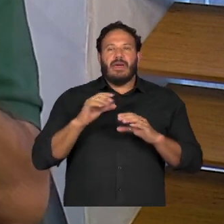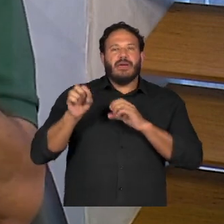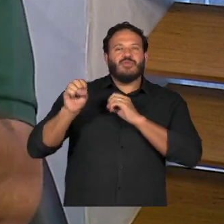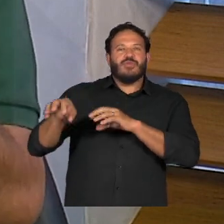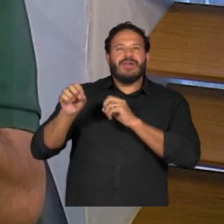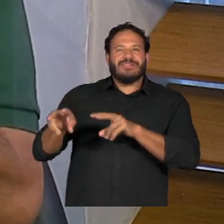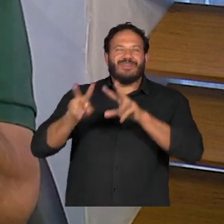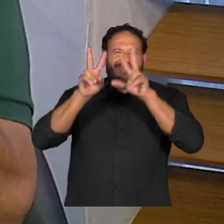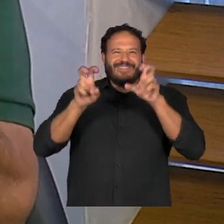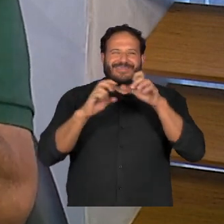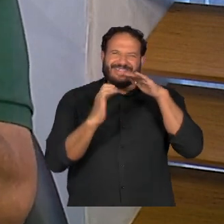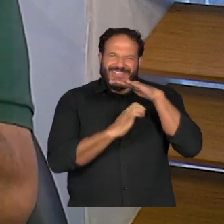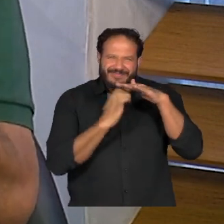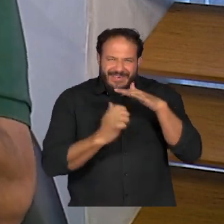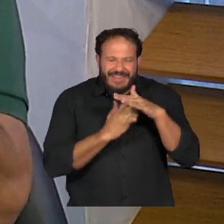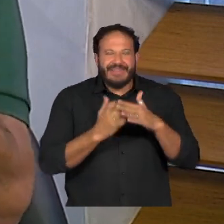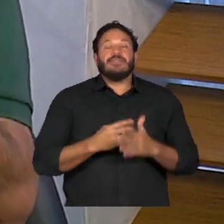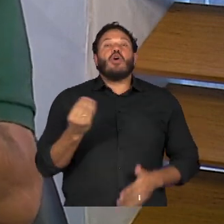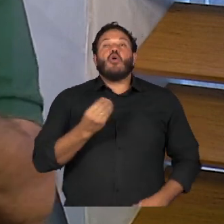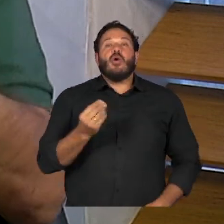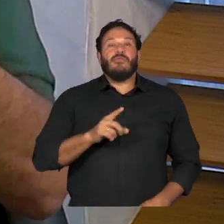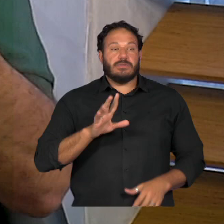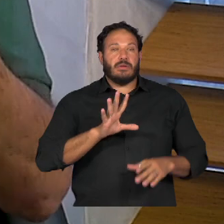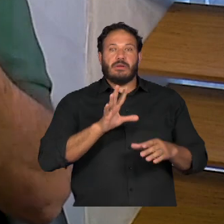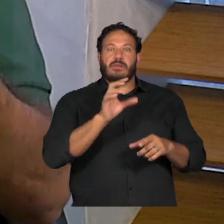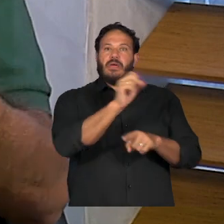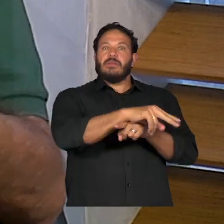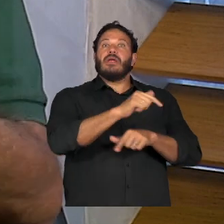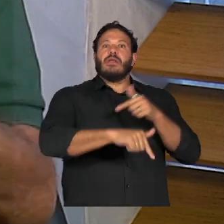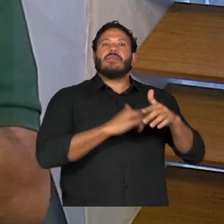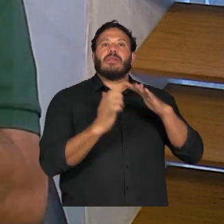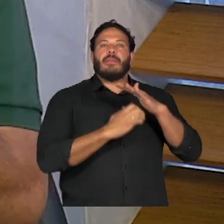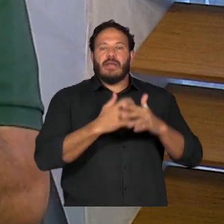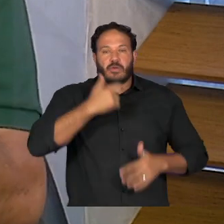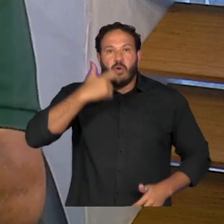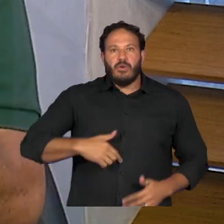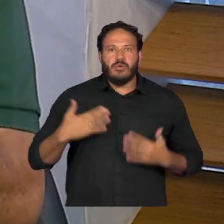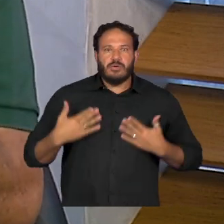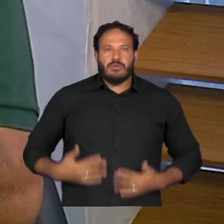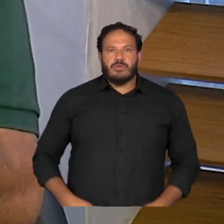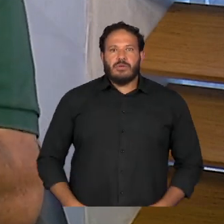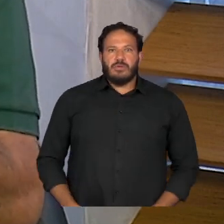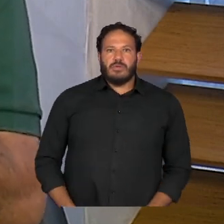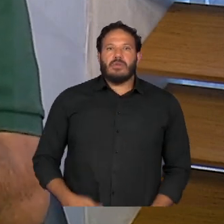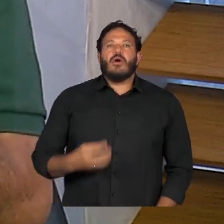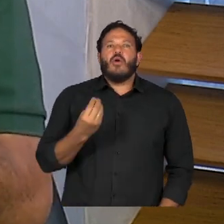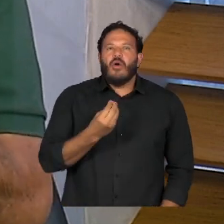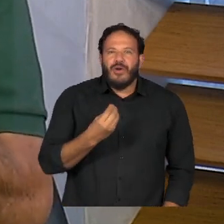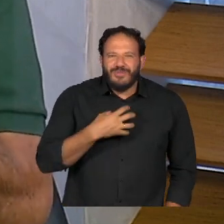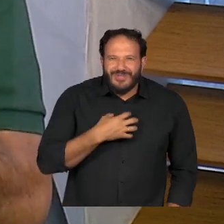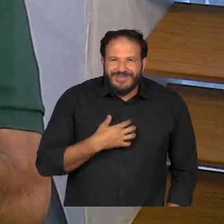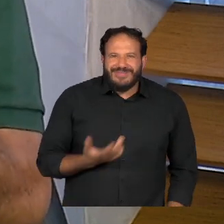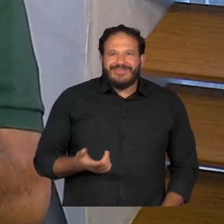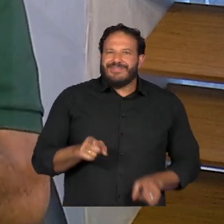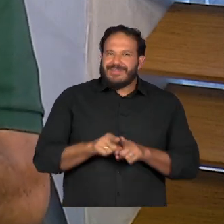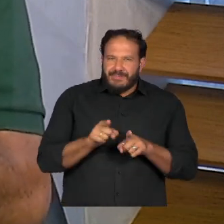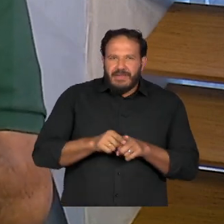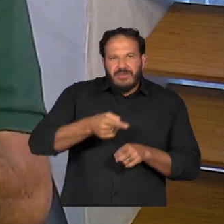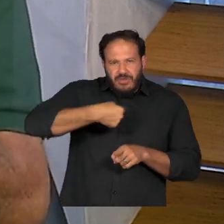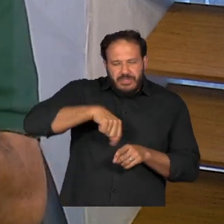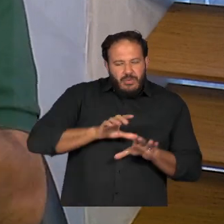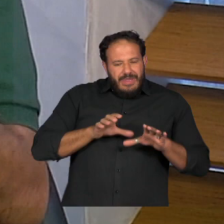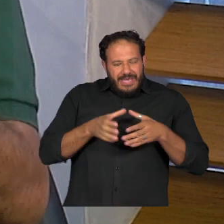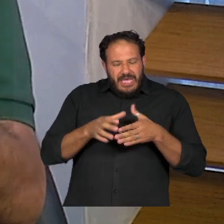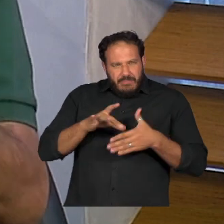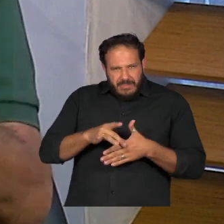ah como se como se comportar dentro de uma empresa e também procuramos através de uma equipe liderada